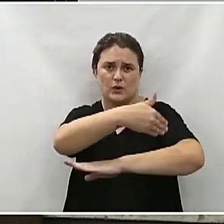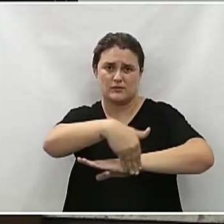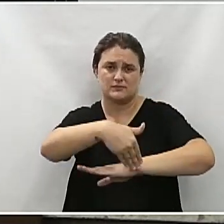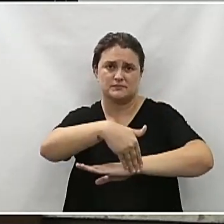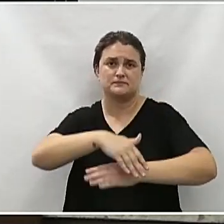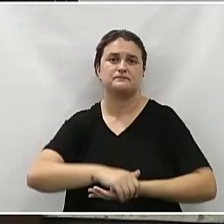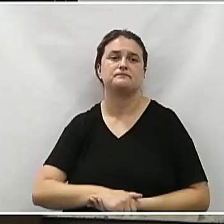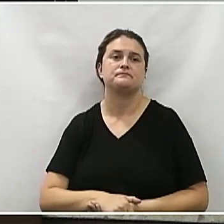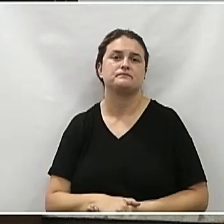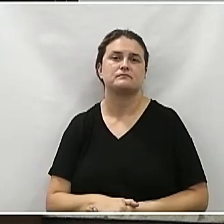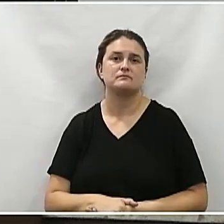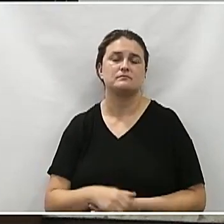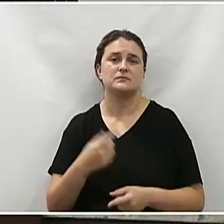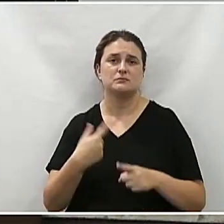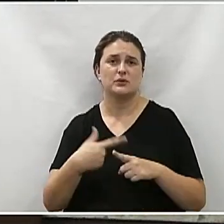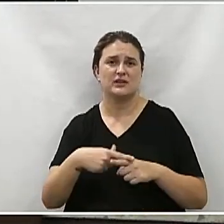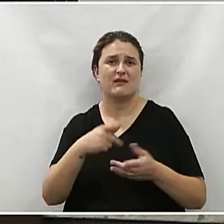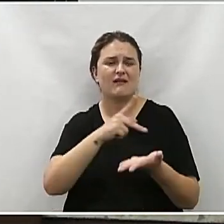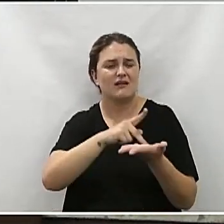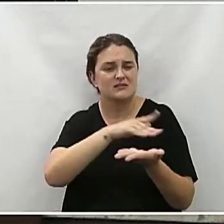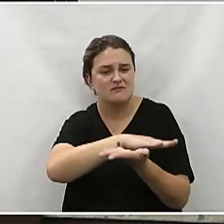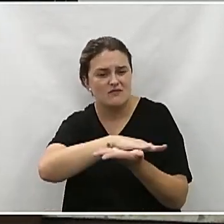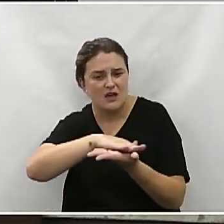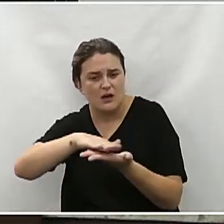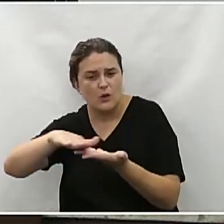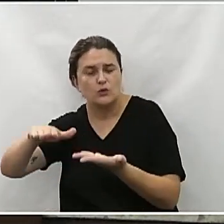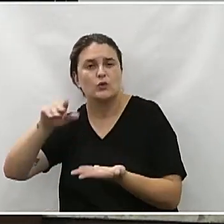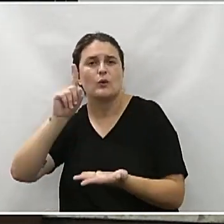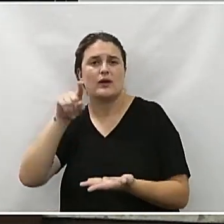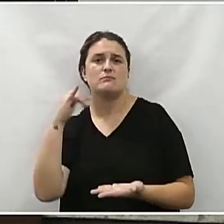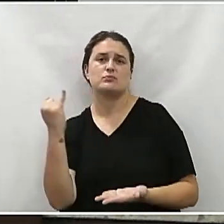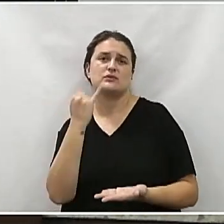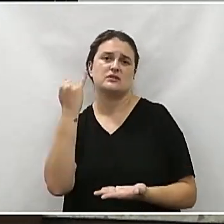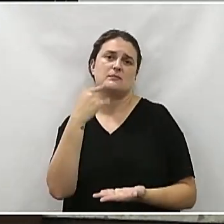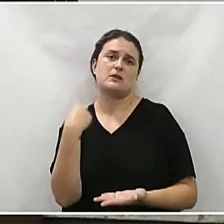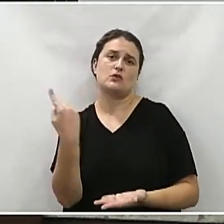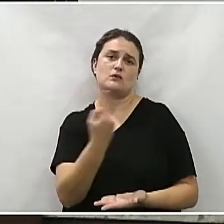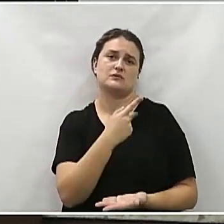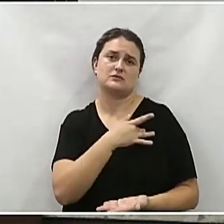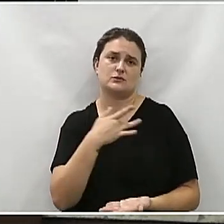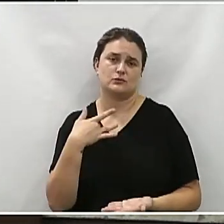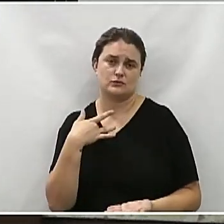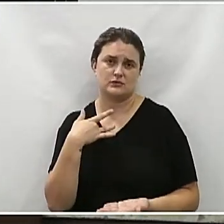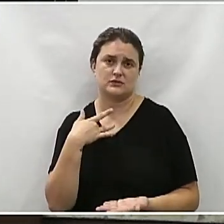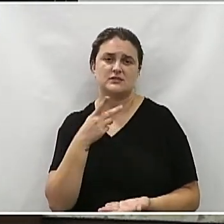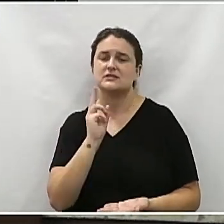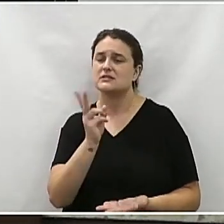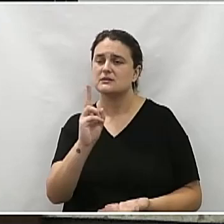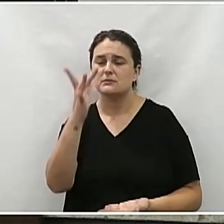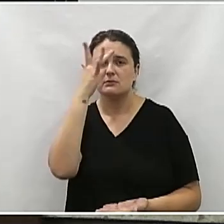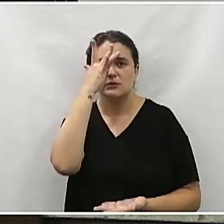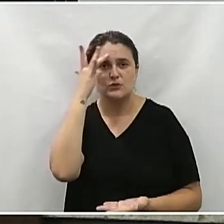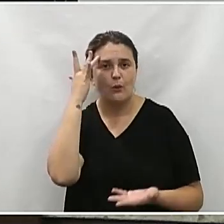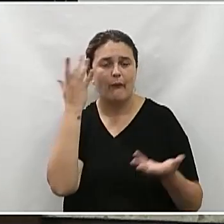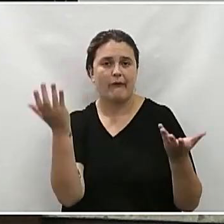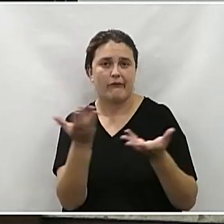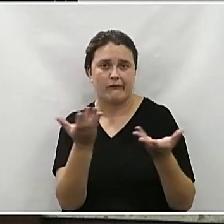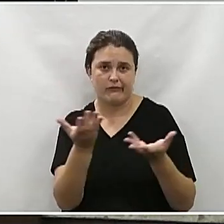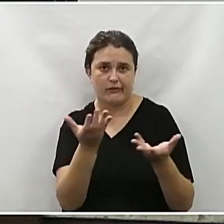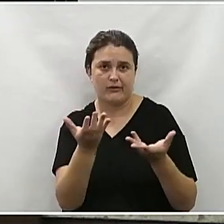porque isso é questão de saúde pública o asfalto é um desejo de todo morador porque